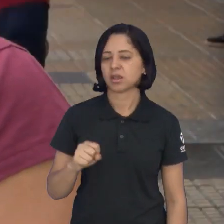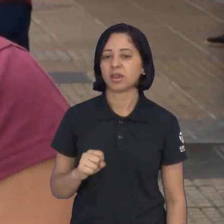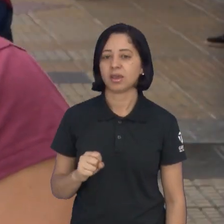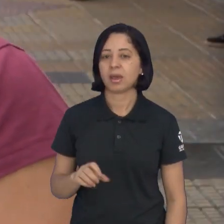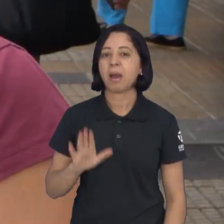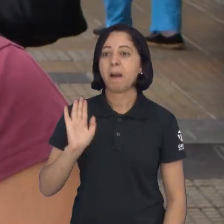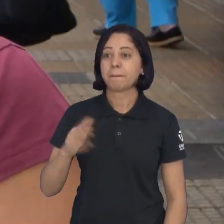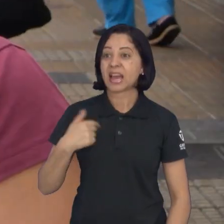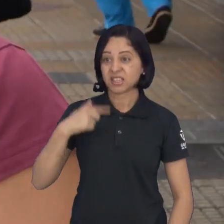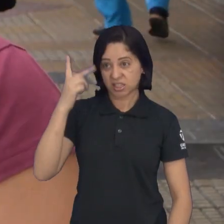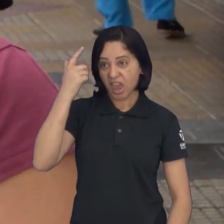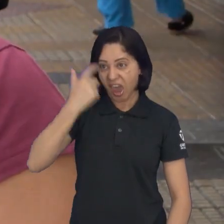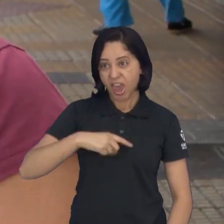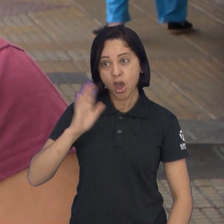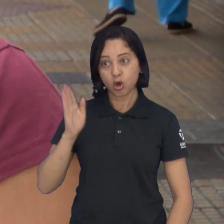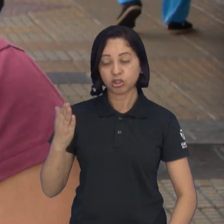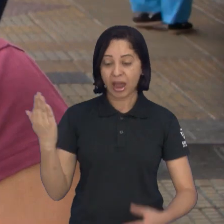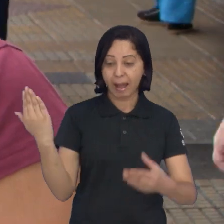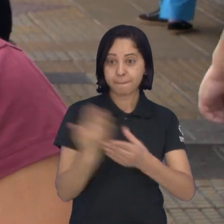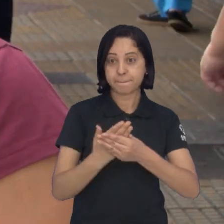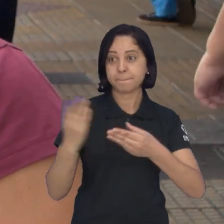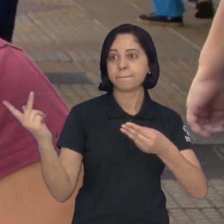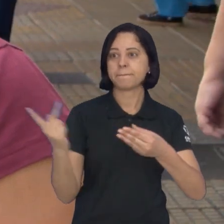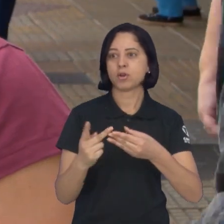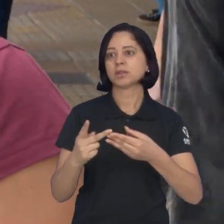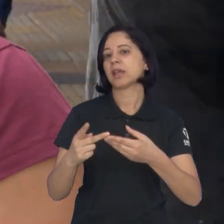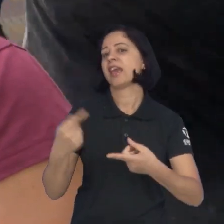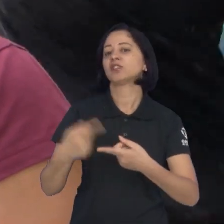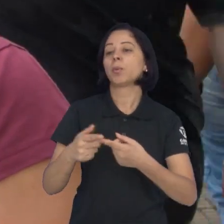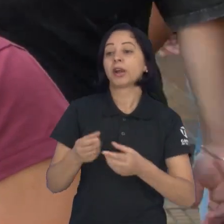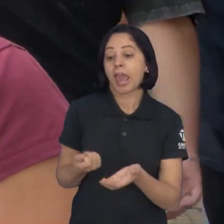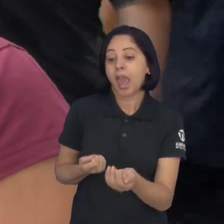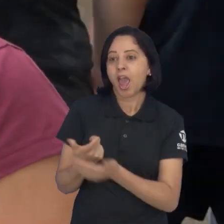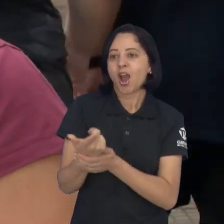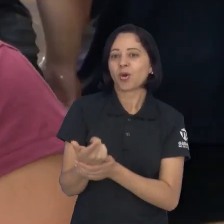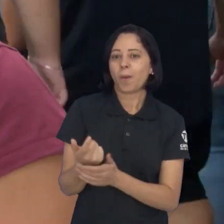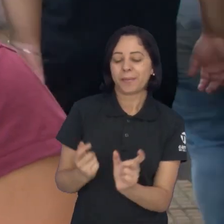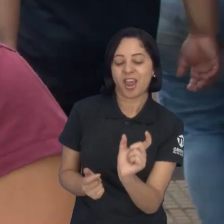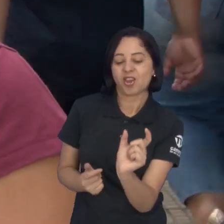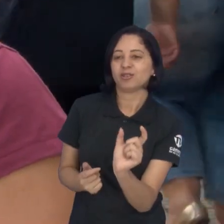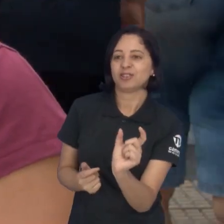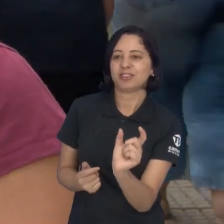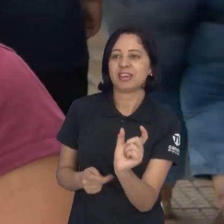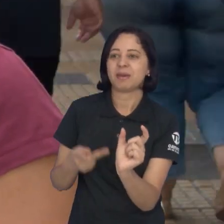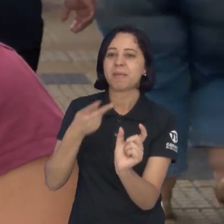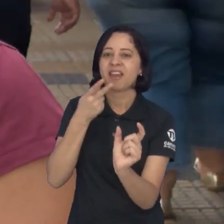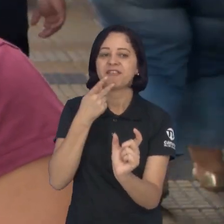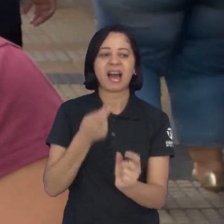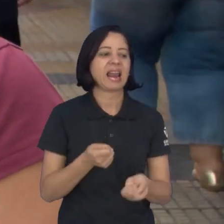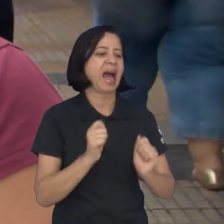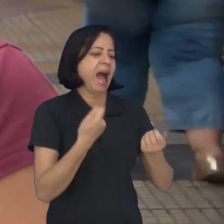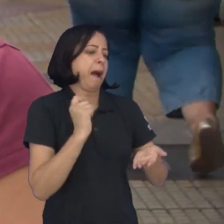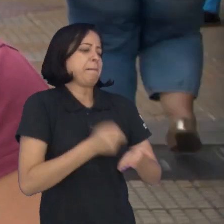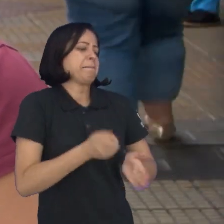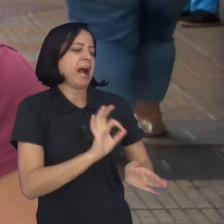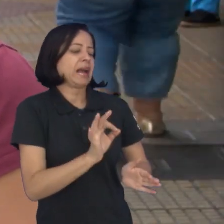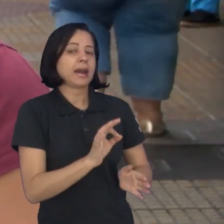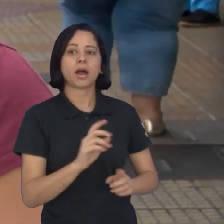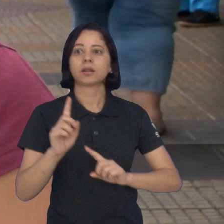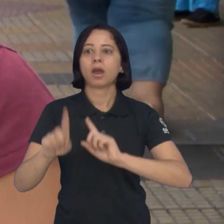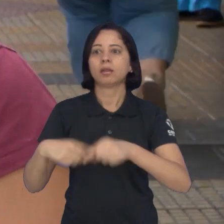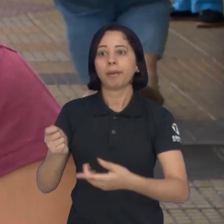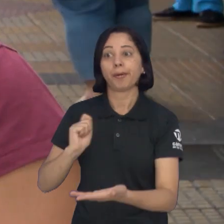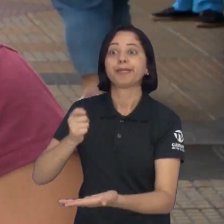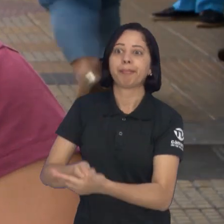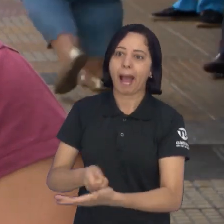Mas já tive no Procon, que você compra o chip, daí eles pedem, falam, né, que não vai cobrar e acaba cobrando. E tem um caso